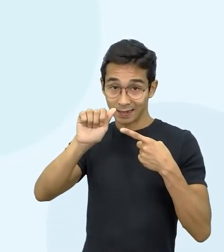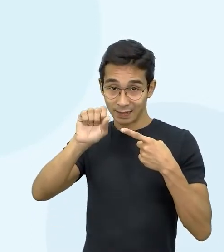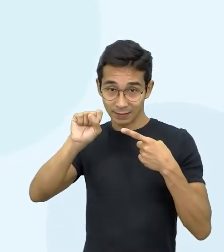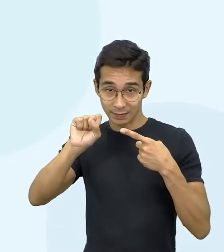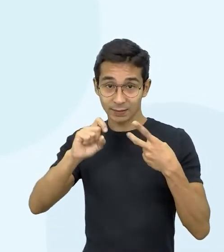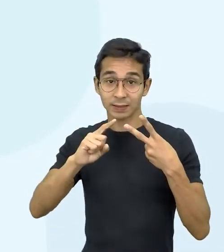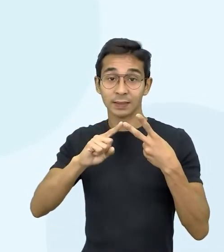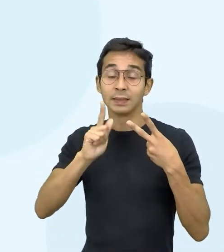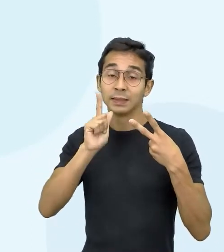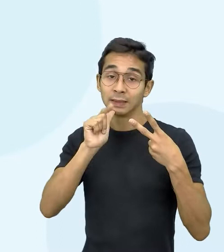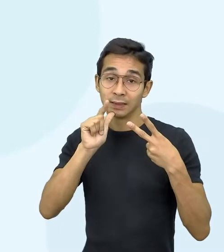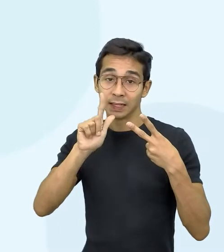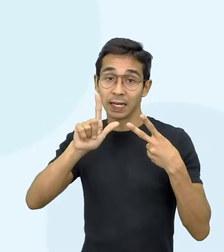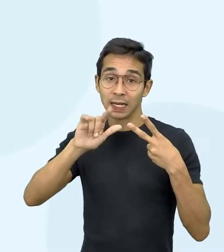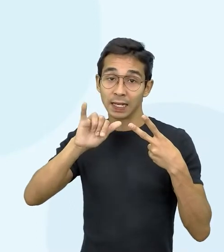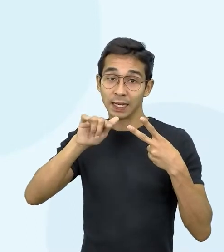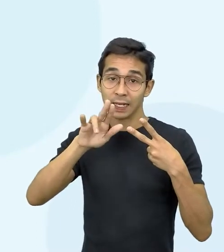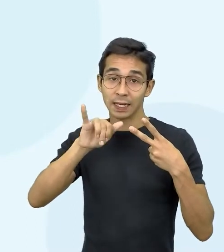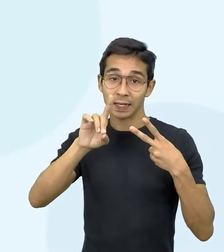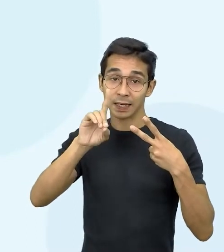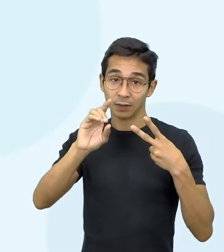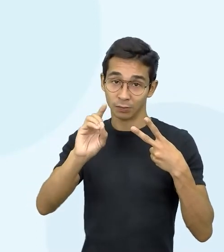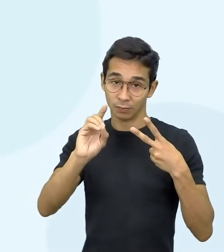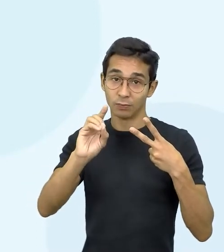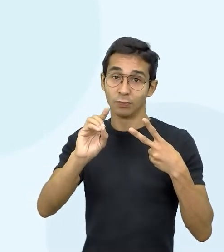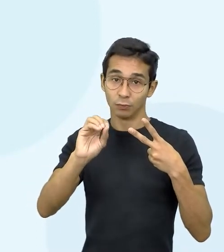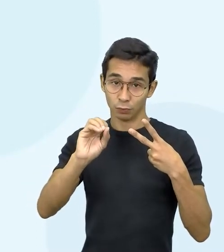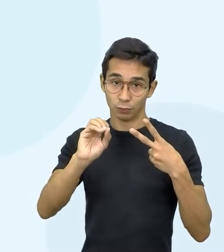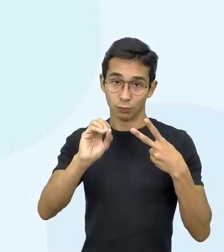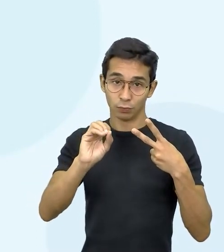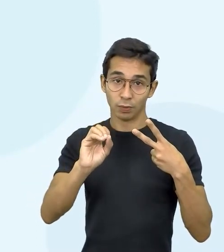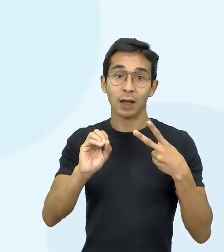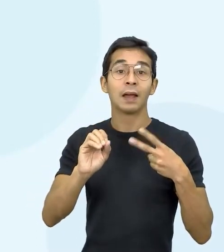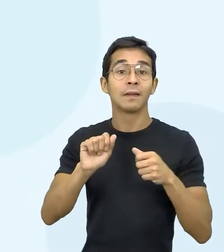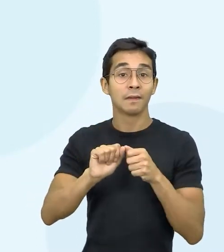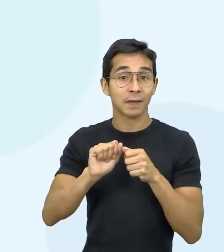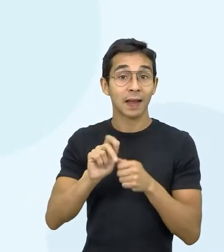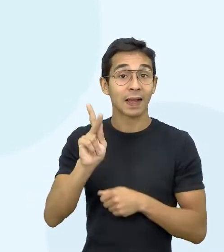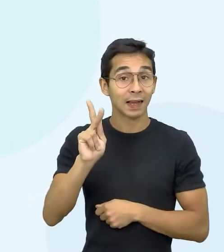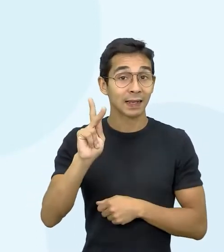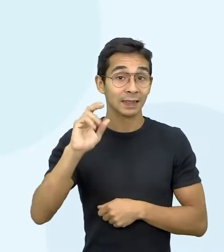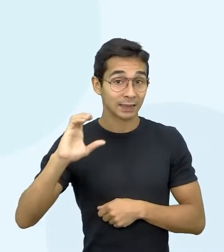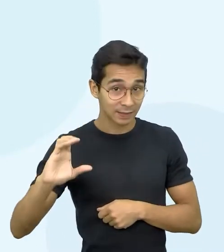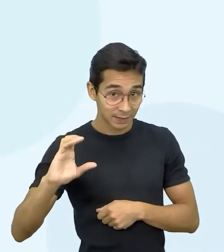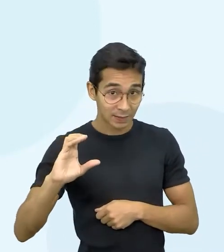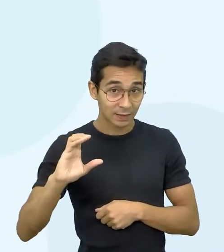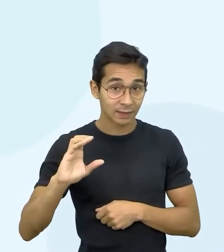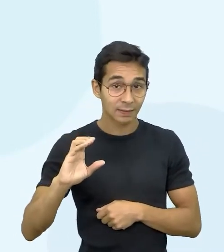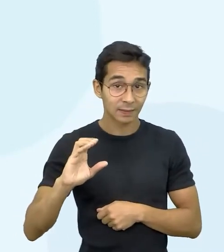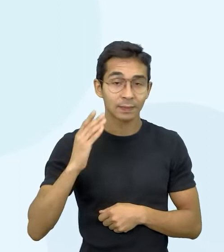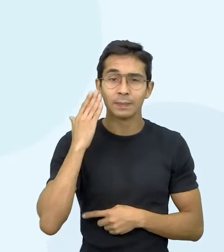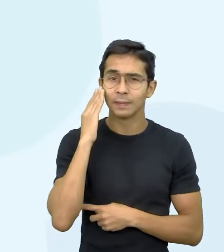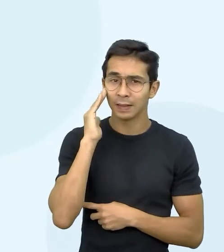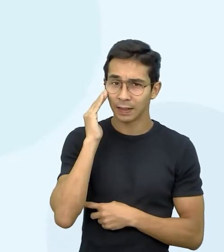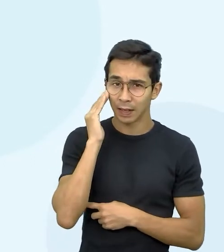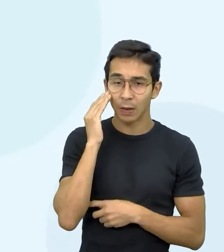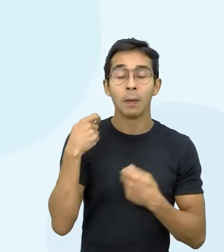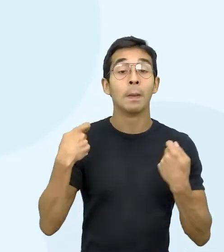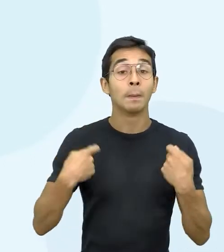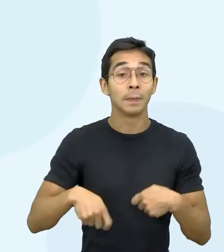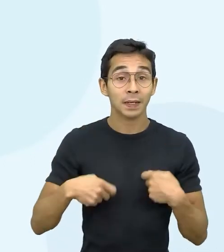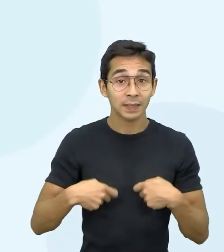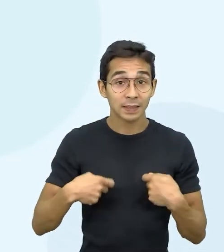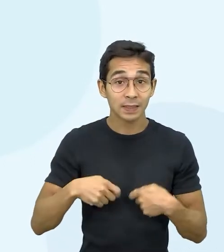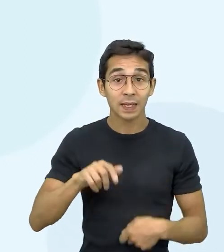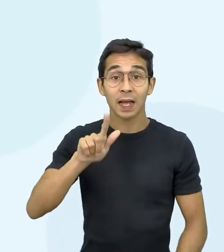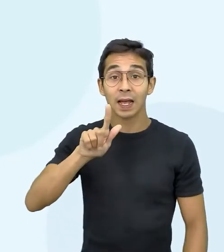constante Kc, constante em função da concentração, eu só posso escrever naquela continha da constante aqueles que